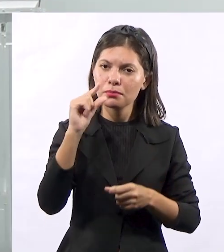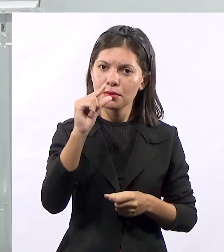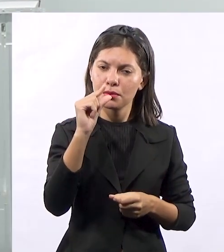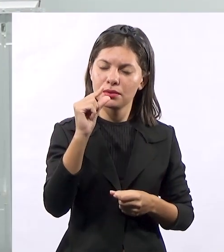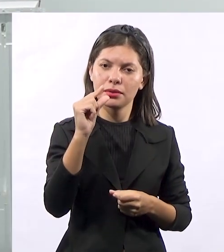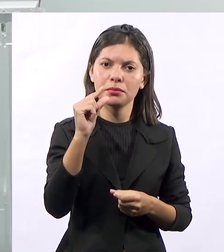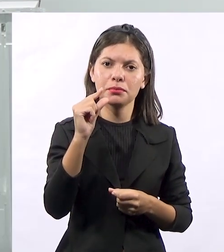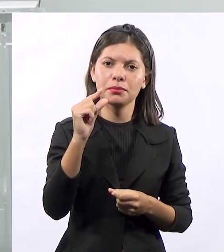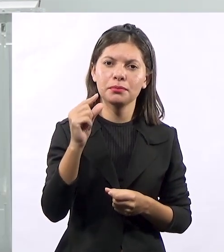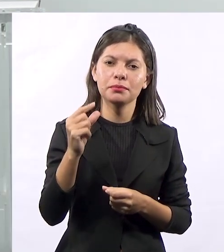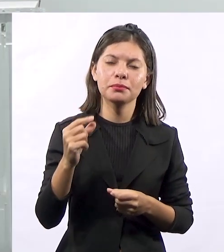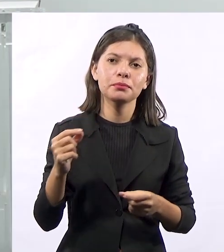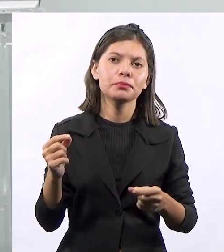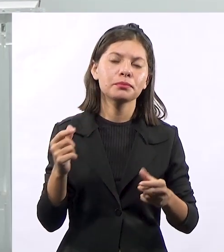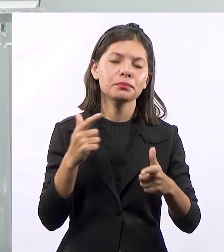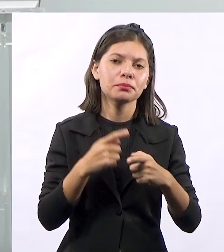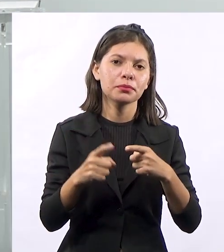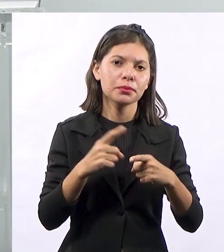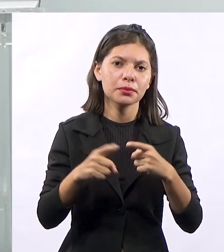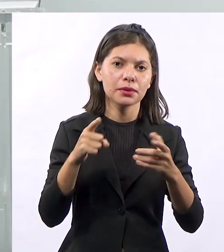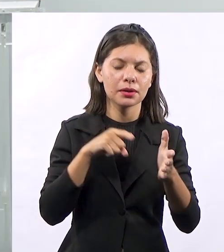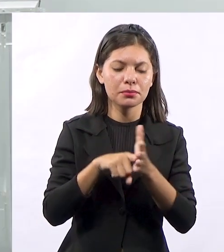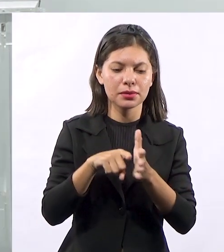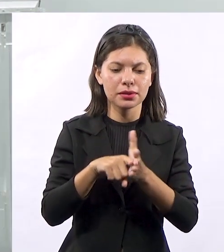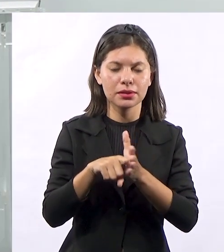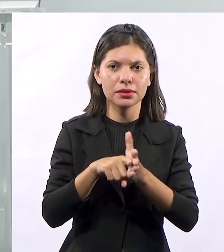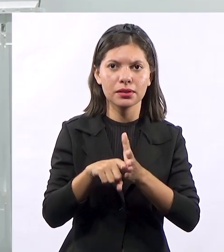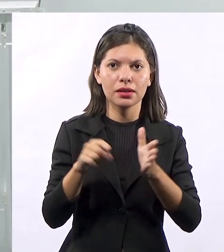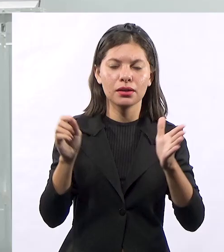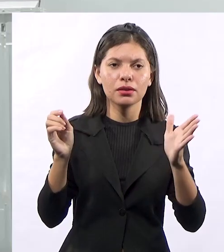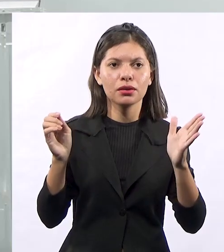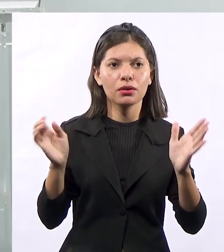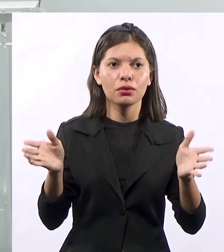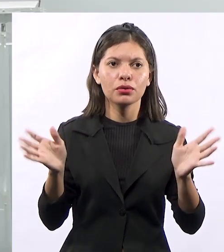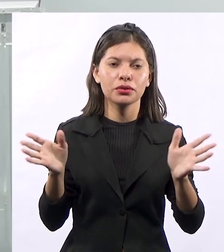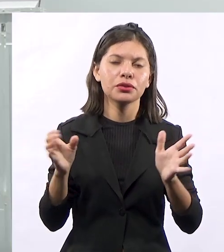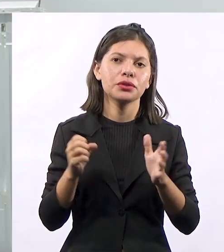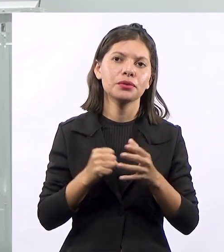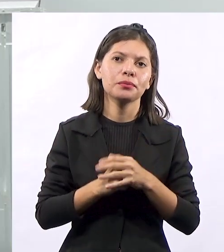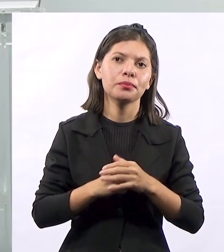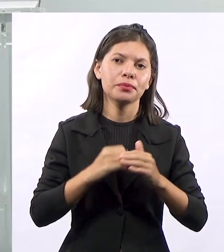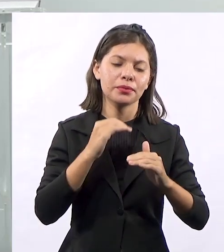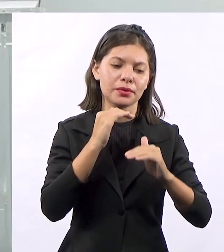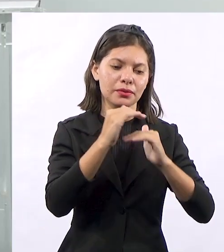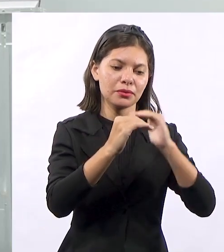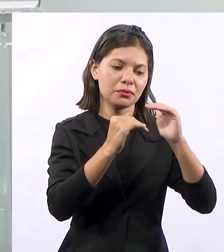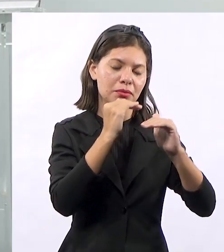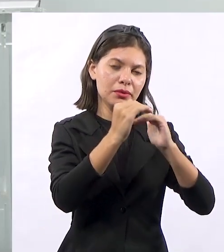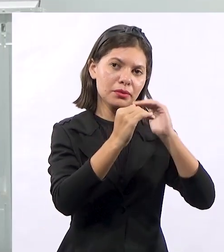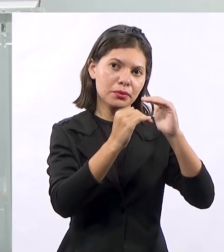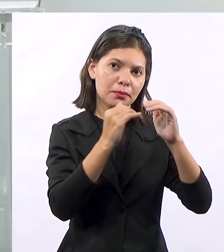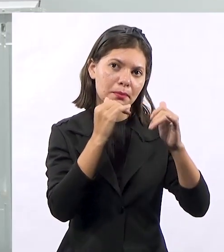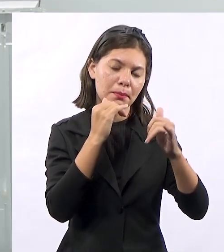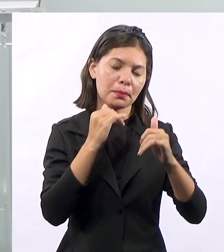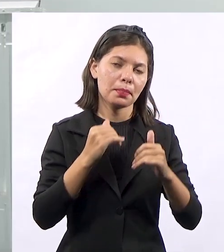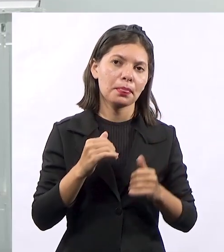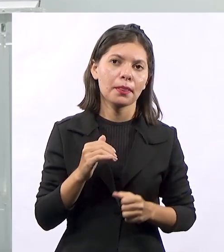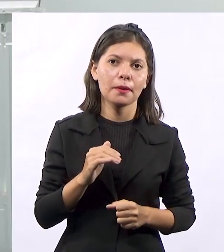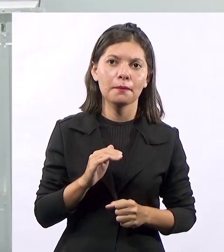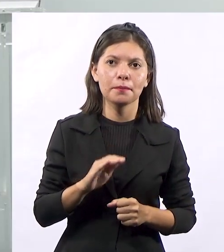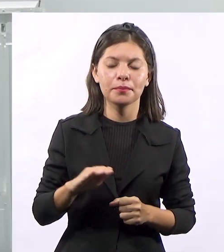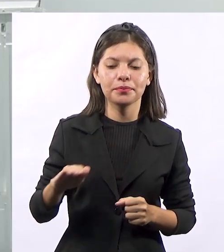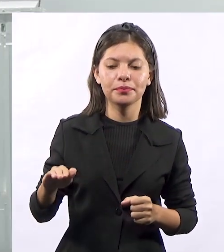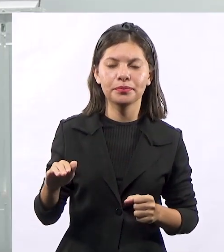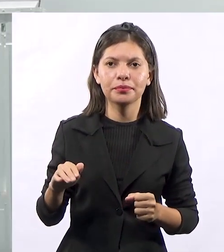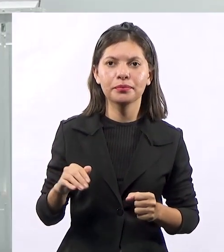sobre o desenvolvimento infantil e descobri que de 0 a 2 anos acontece isso, mas amanhã